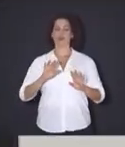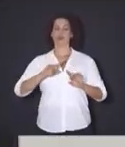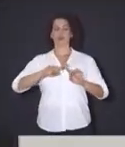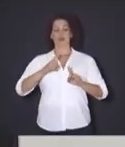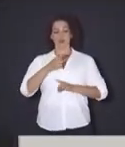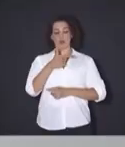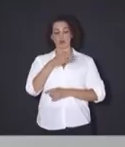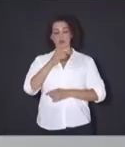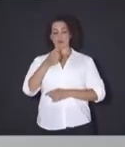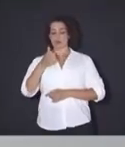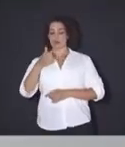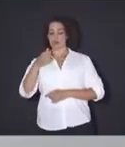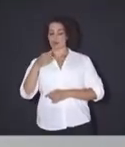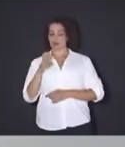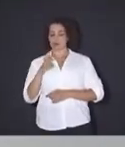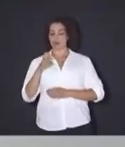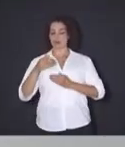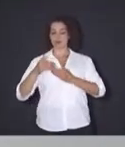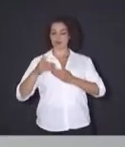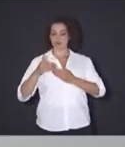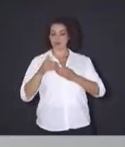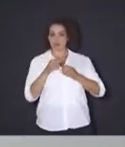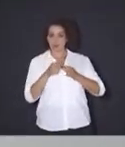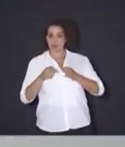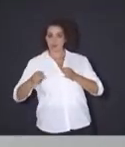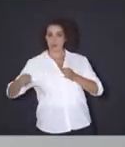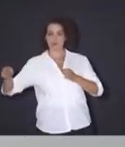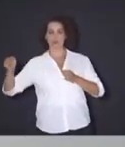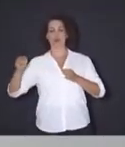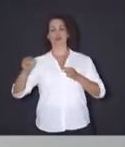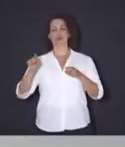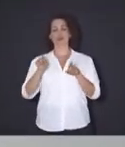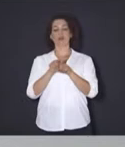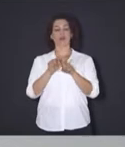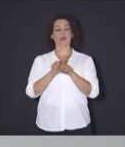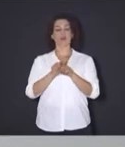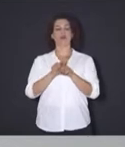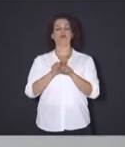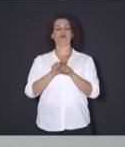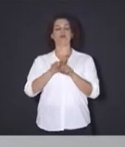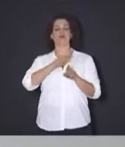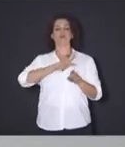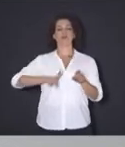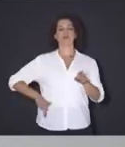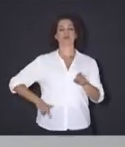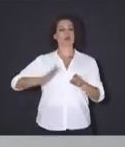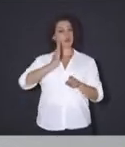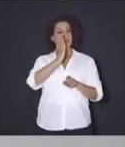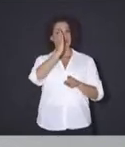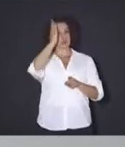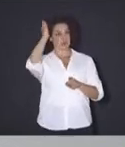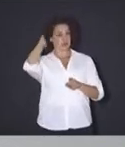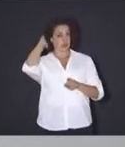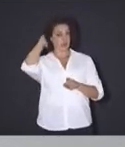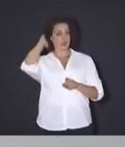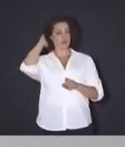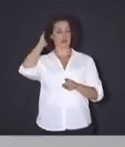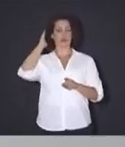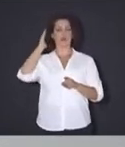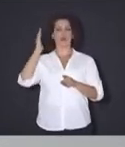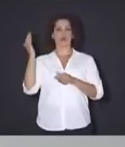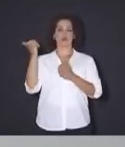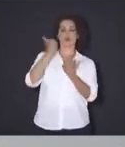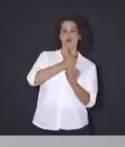e especialmente depois do presidente temer assume de forma legítima o governo